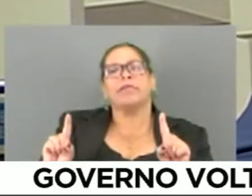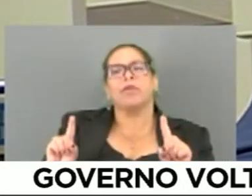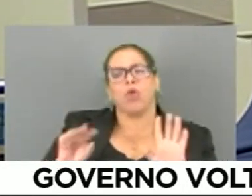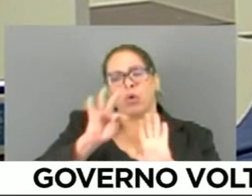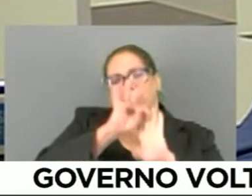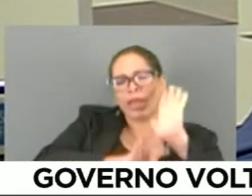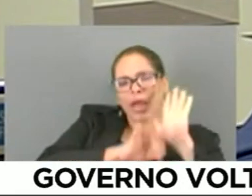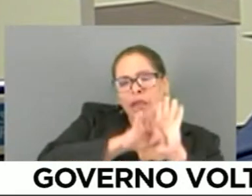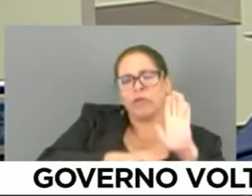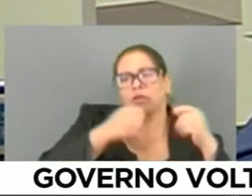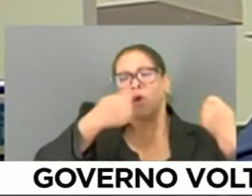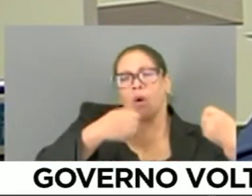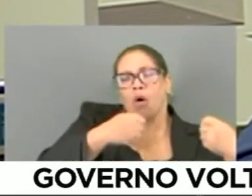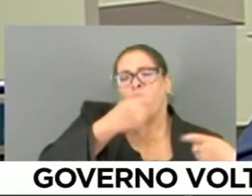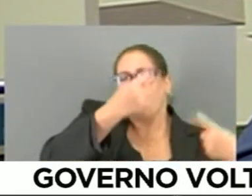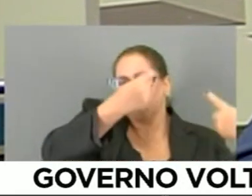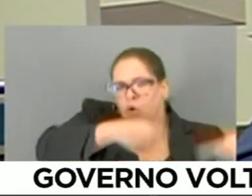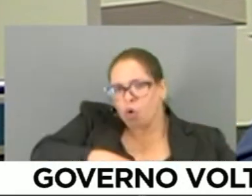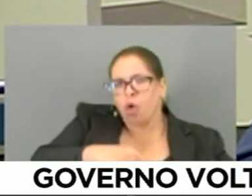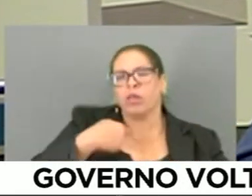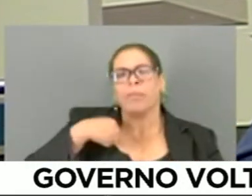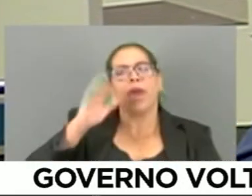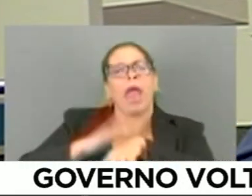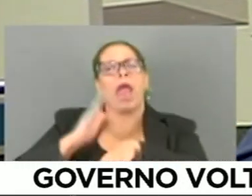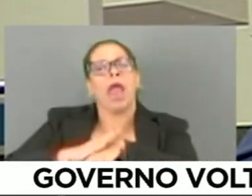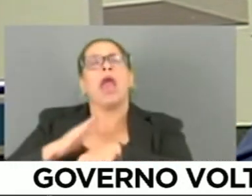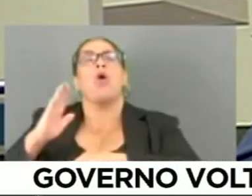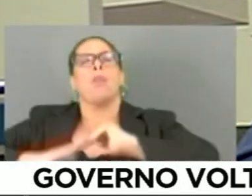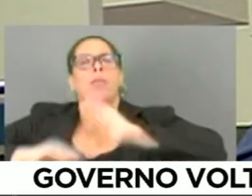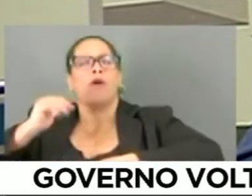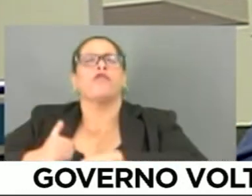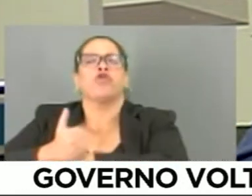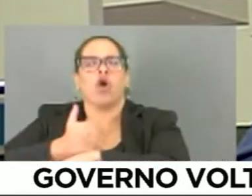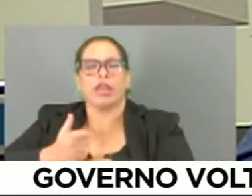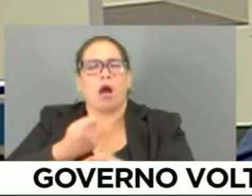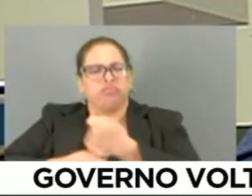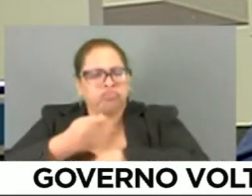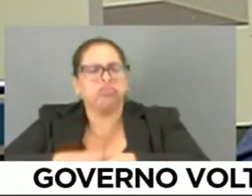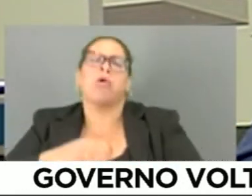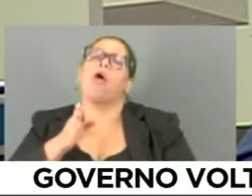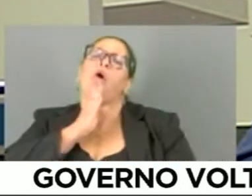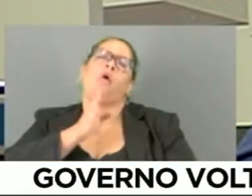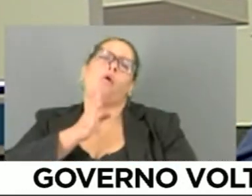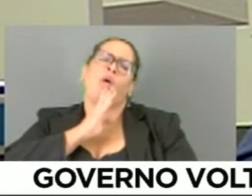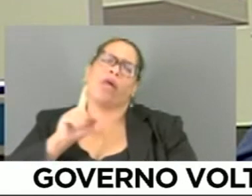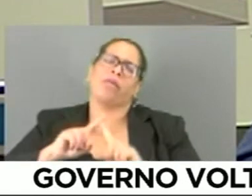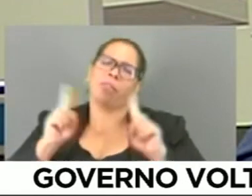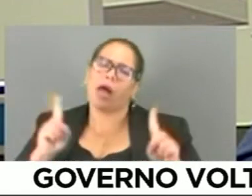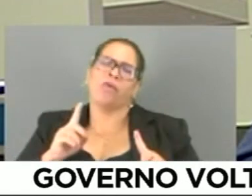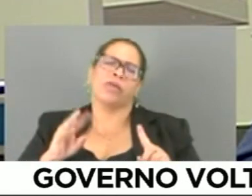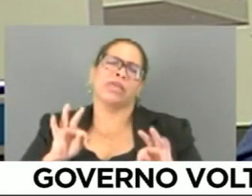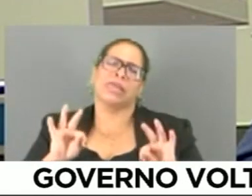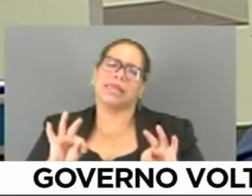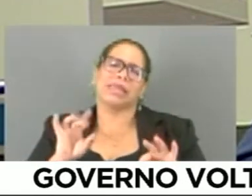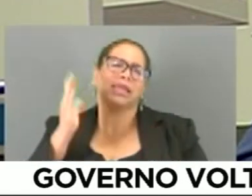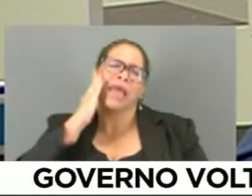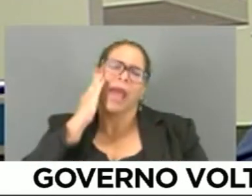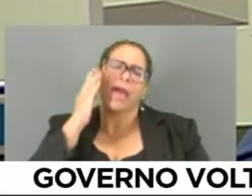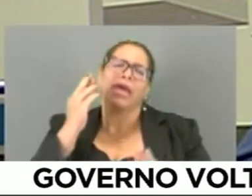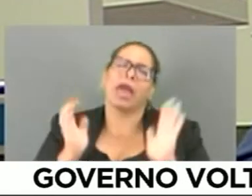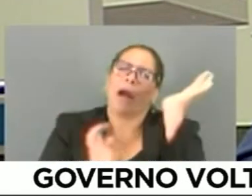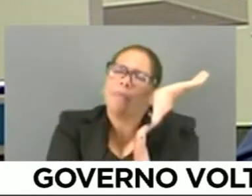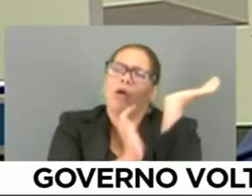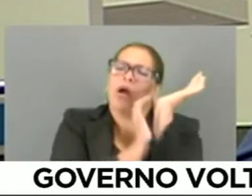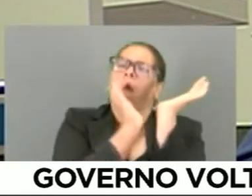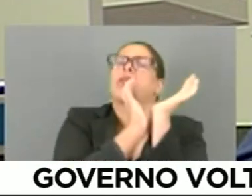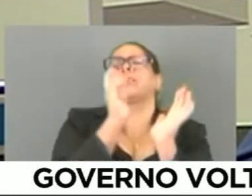texto que foi aprovado. Sou contador e sei que essa reforma não resultará na simplificação, na redução de burocracia